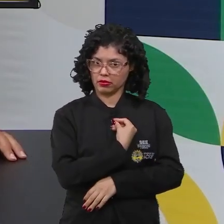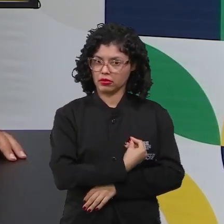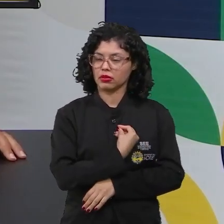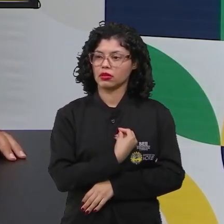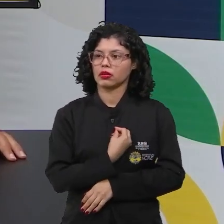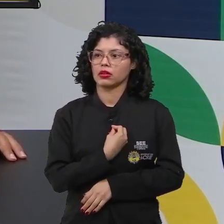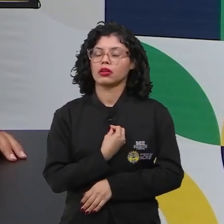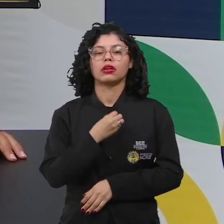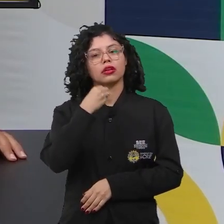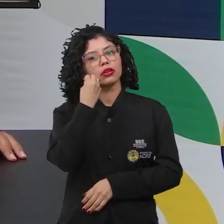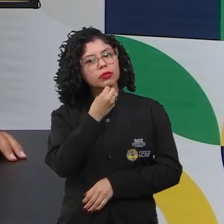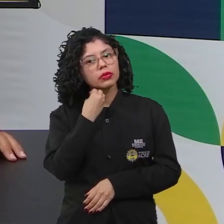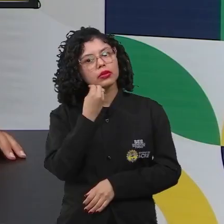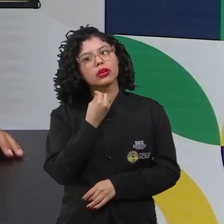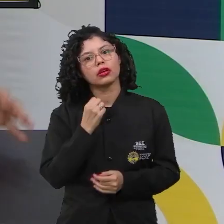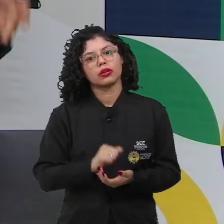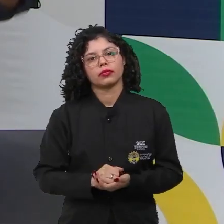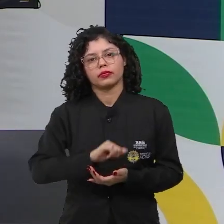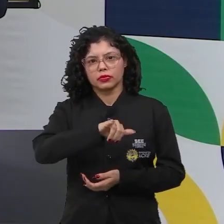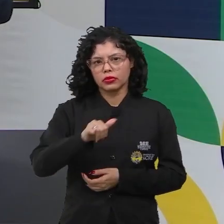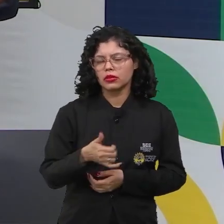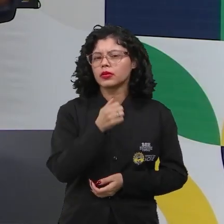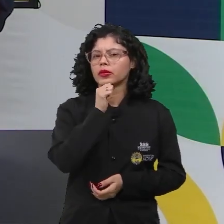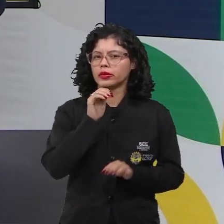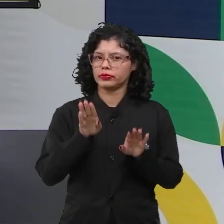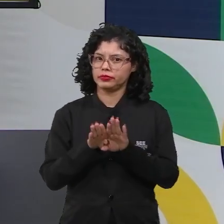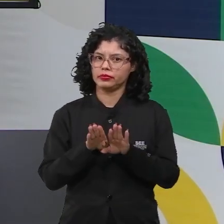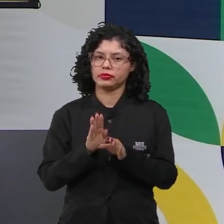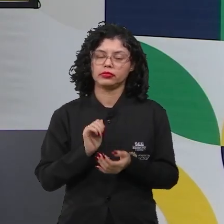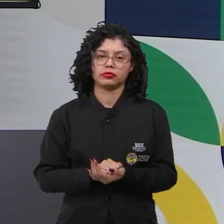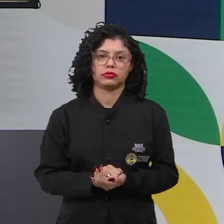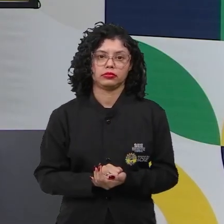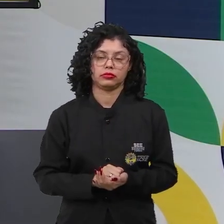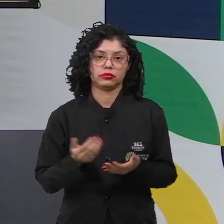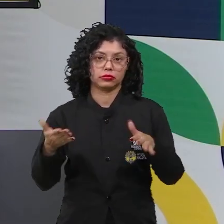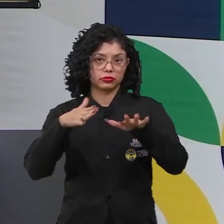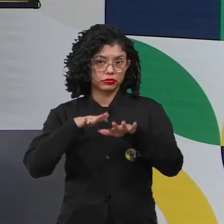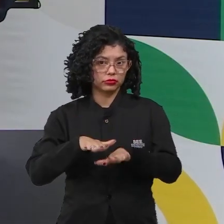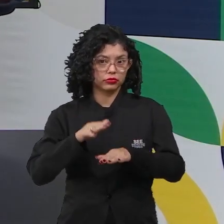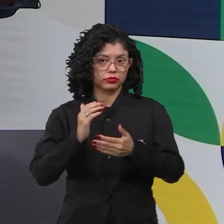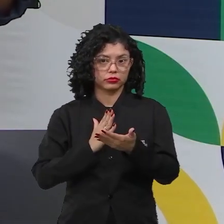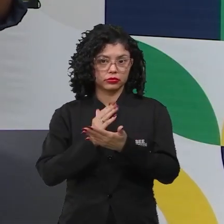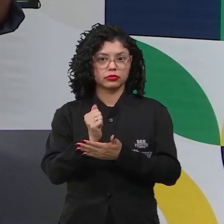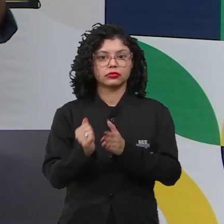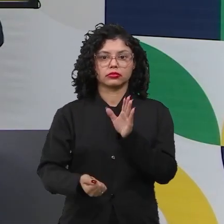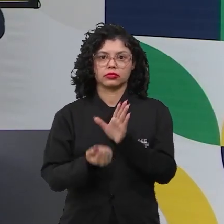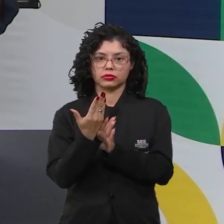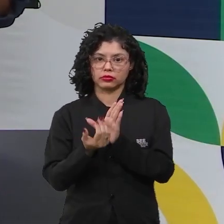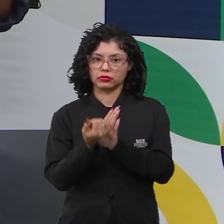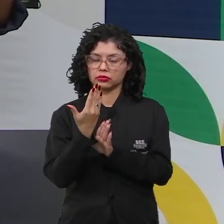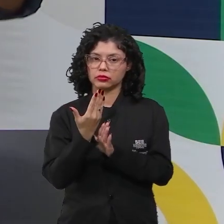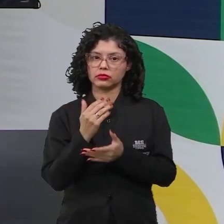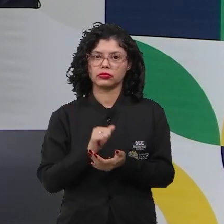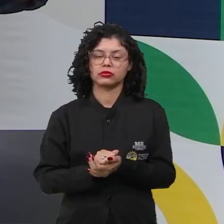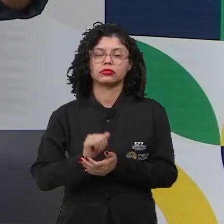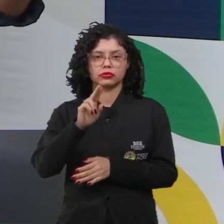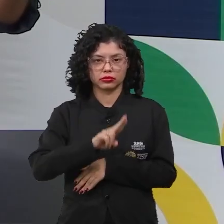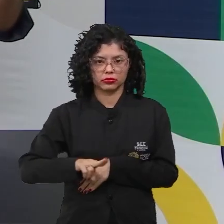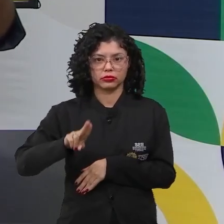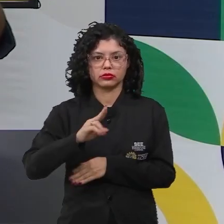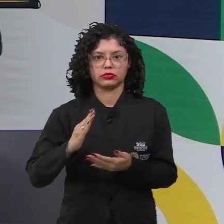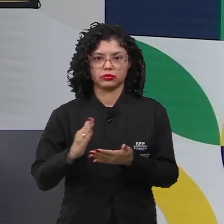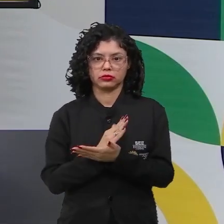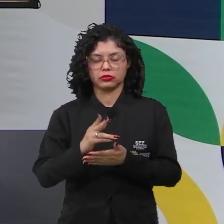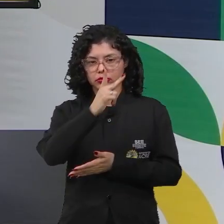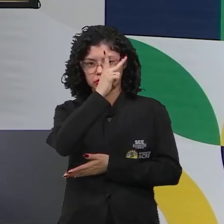quero que ele experiencie, eu quero oportunizar essa... Então, a inclusão é buscar criar meios, instrumentos para que